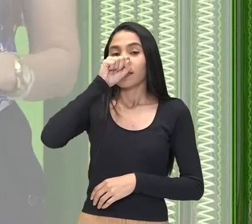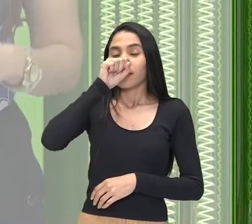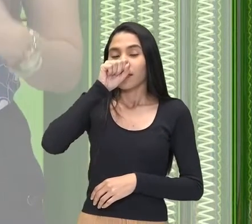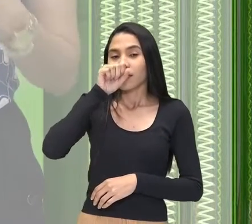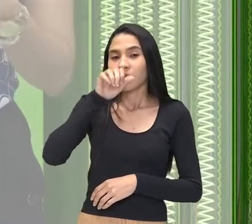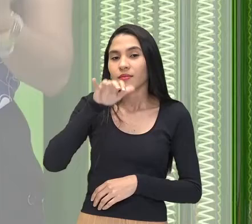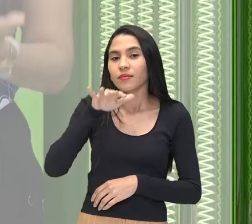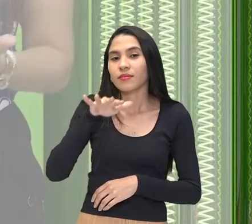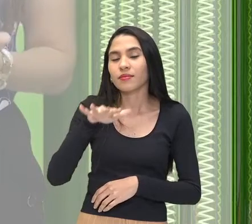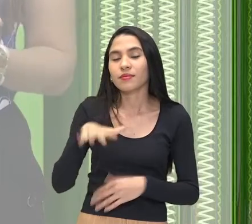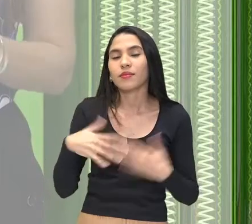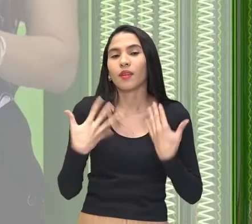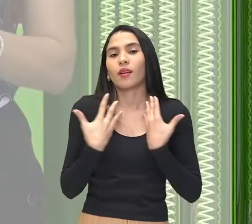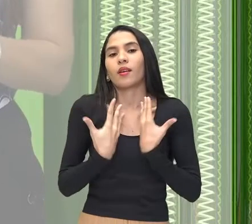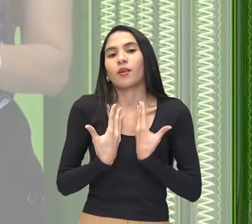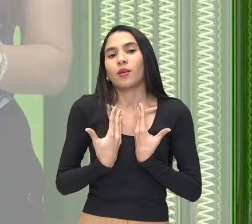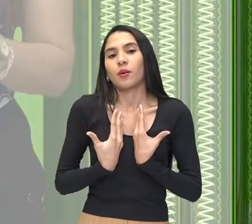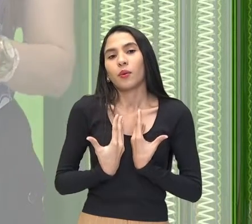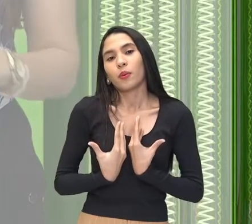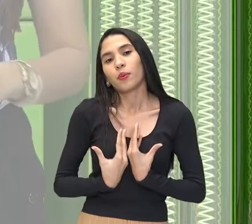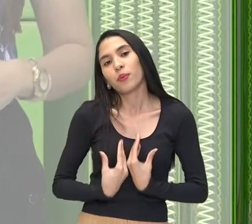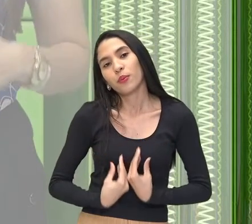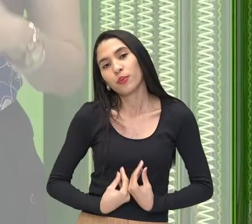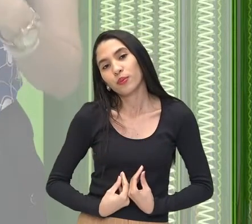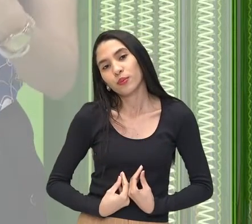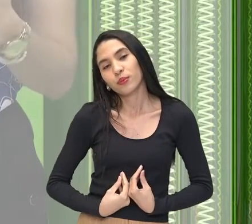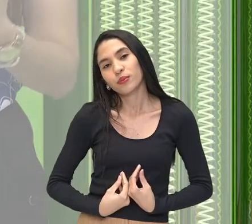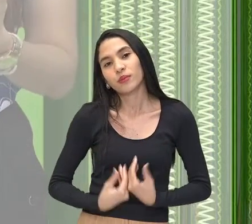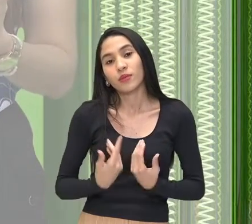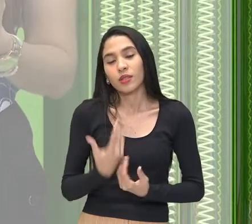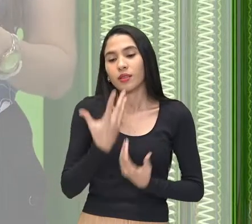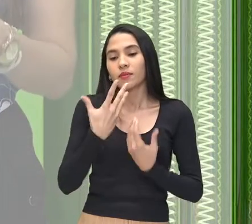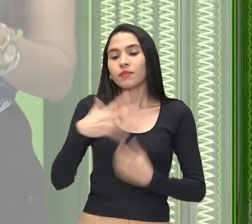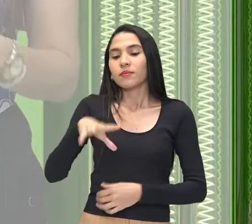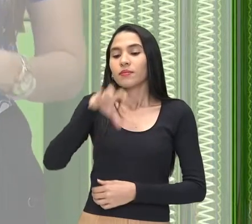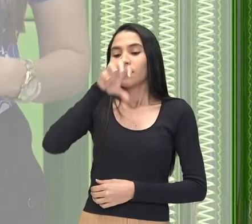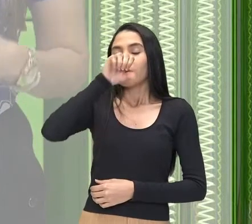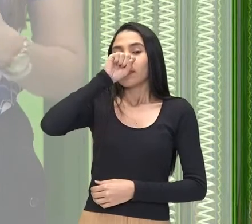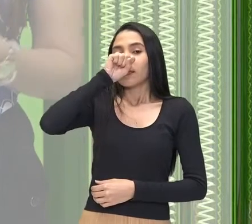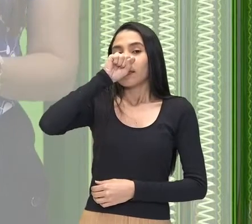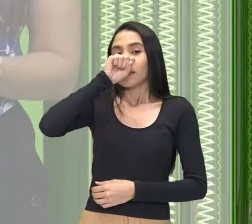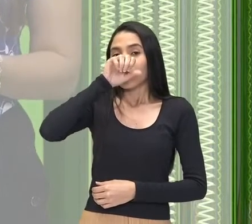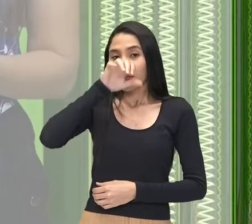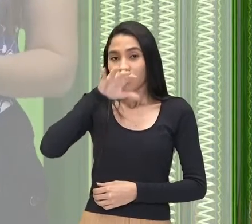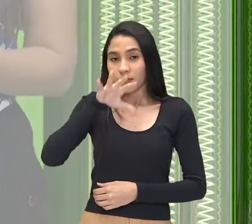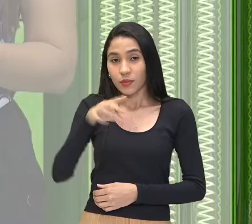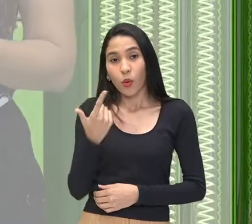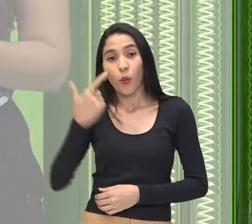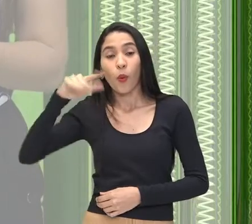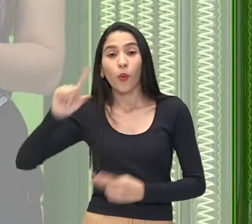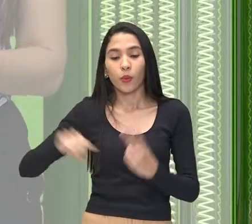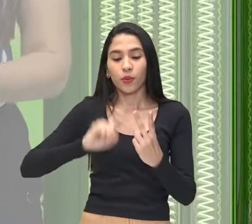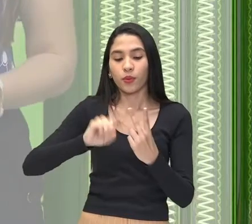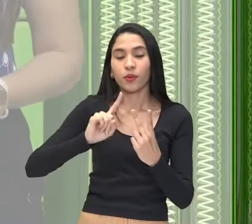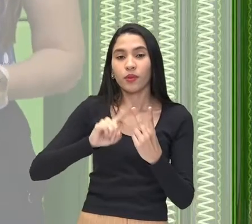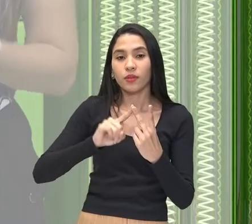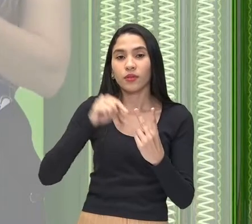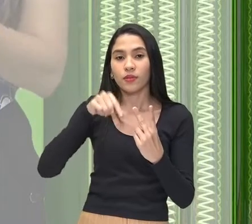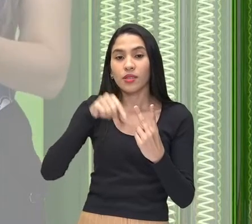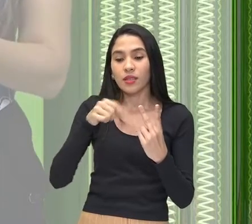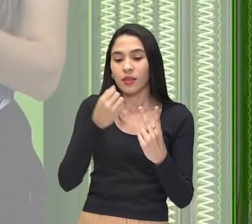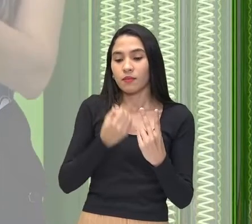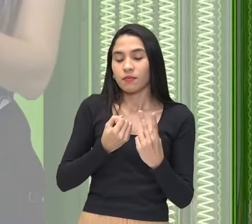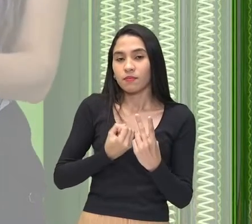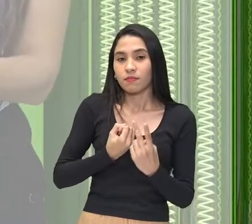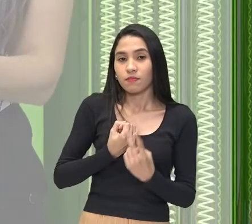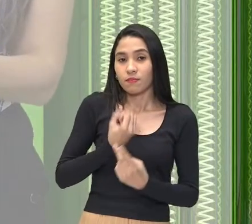gente expira, quando a gente coloca o ar para fora, que é o outro movimento, a gente está